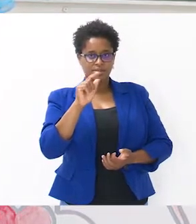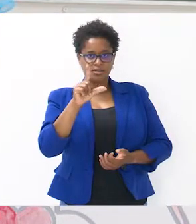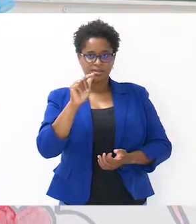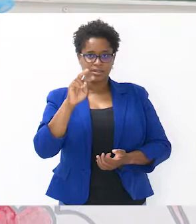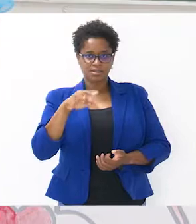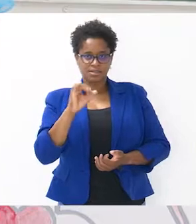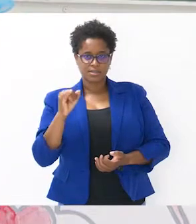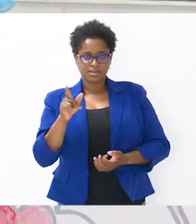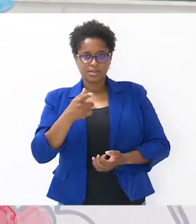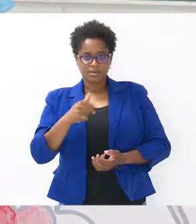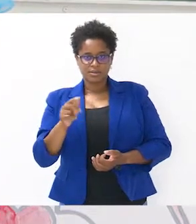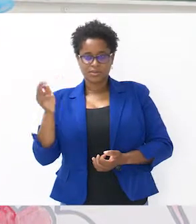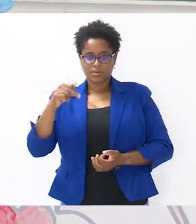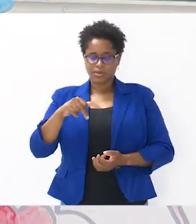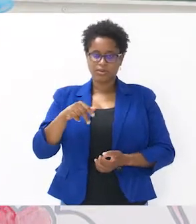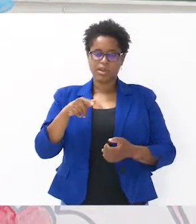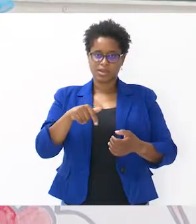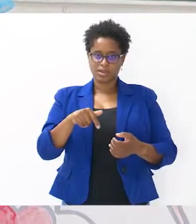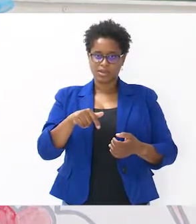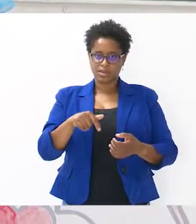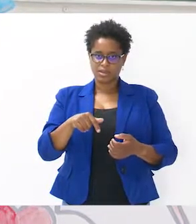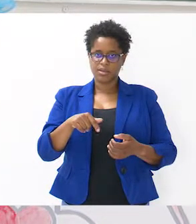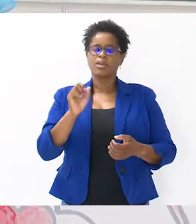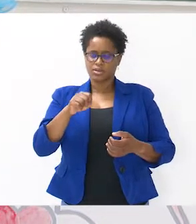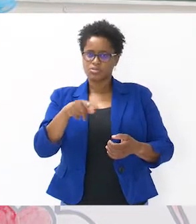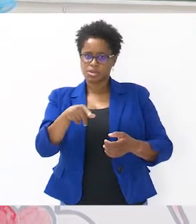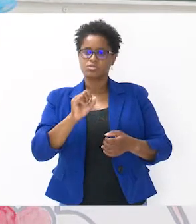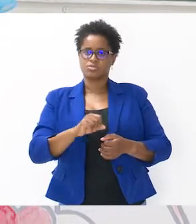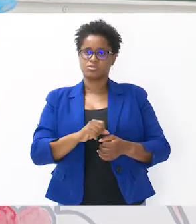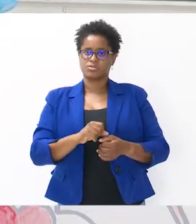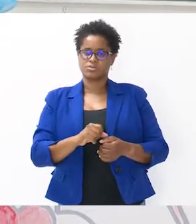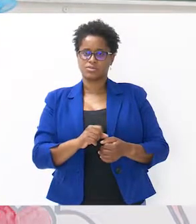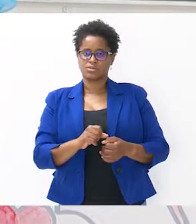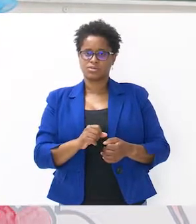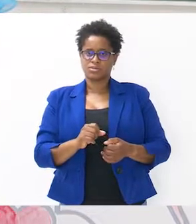preciso de regar o jardim. Preciso mesmo.